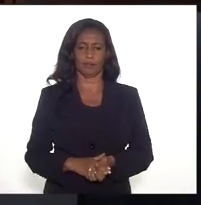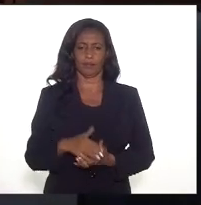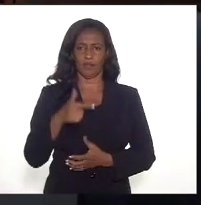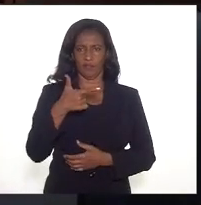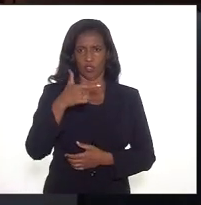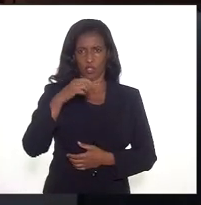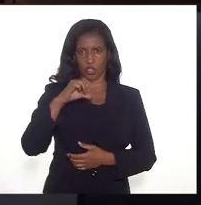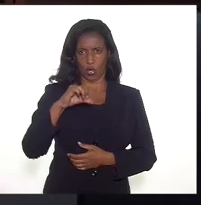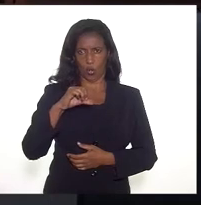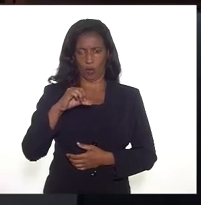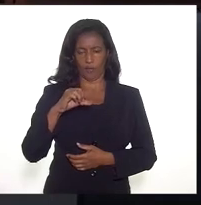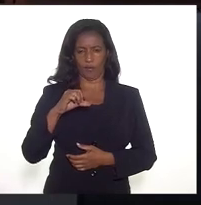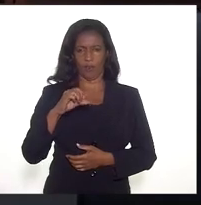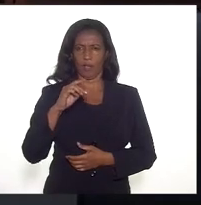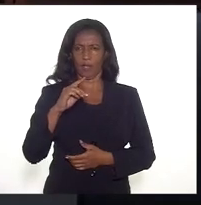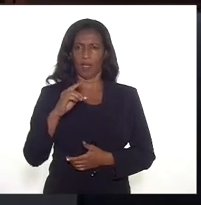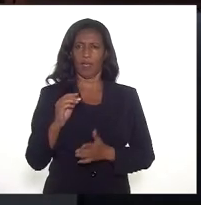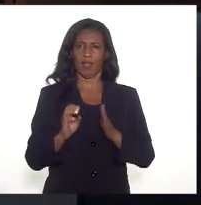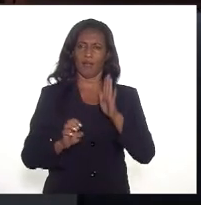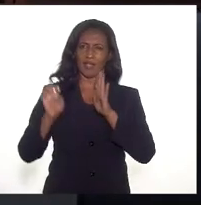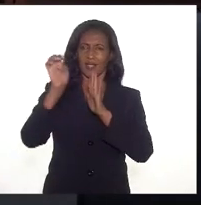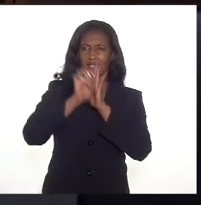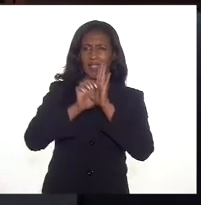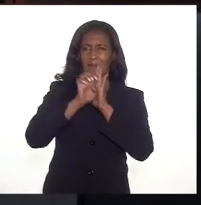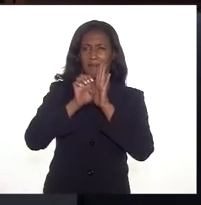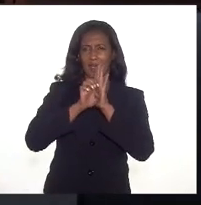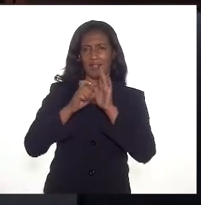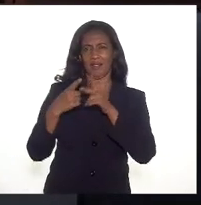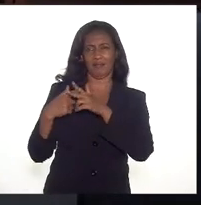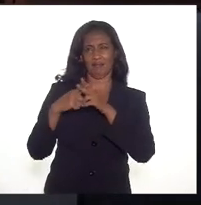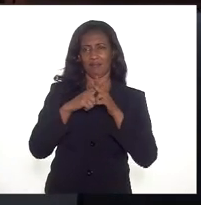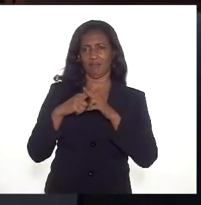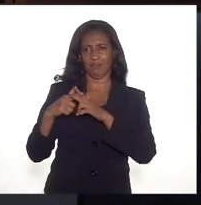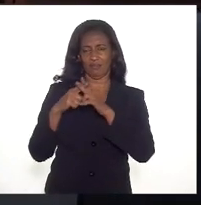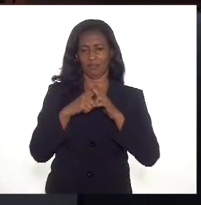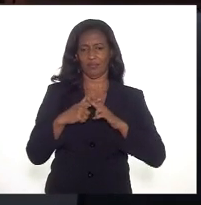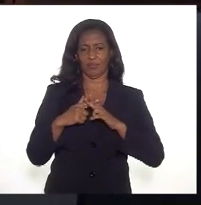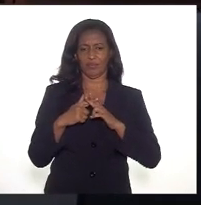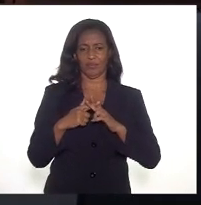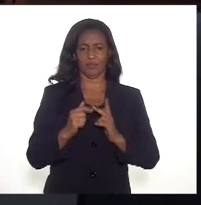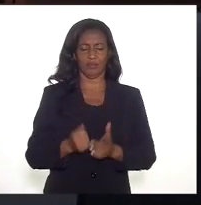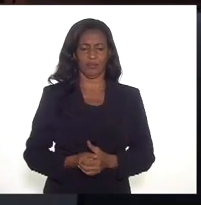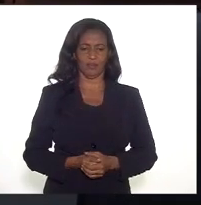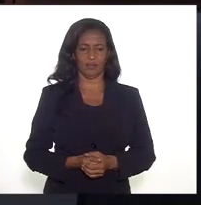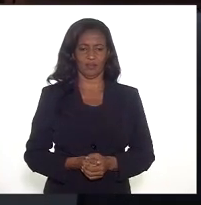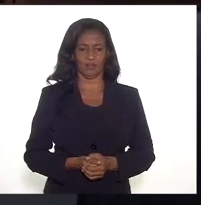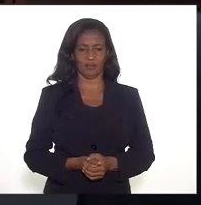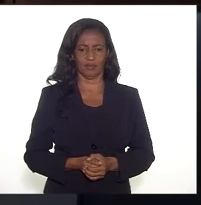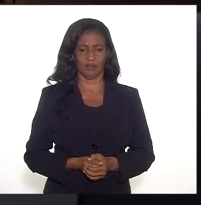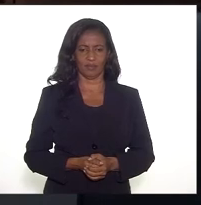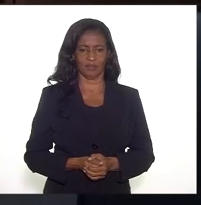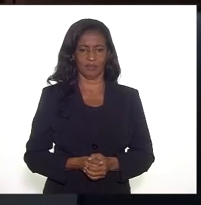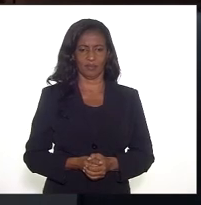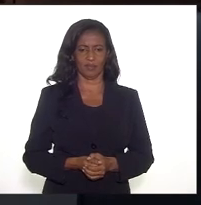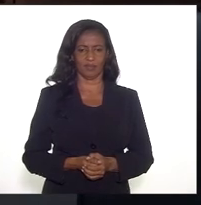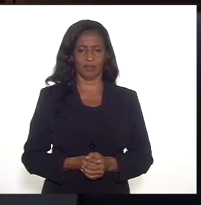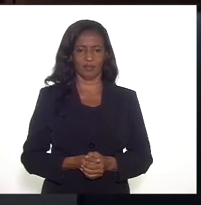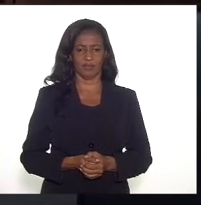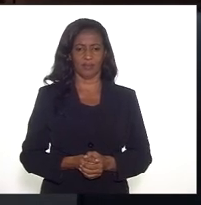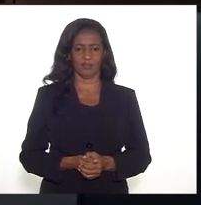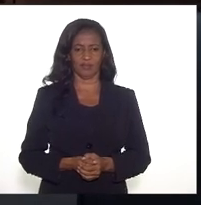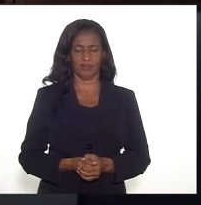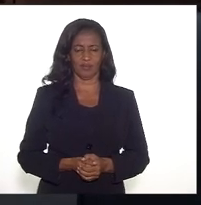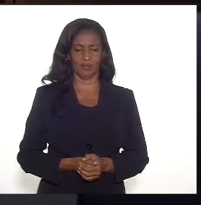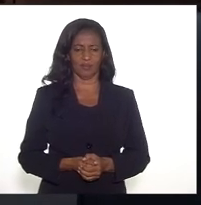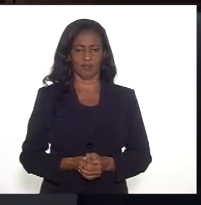pelas comissões, mas recebeu uma emenda, então não vamos ter que votar também a inclusão. Então, há pedido de requerimento, deputada Marta, senhores que aprovam isso como